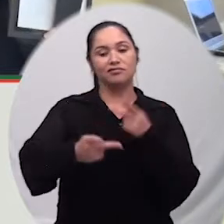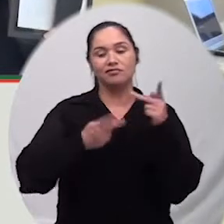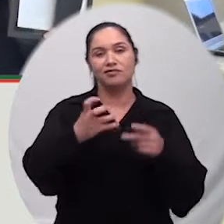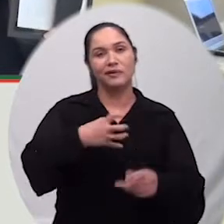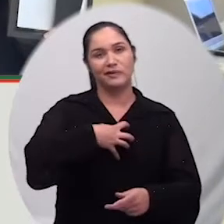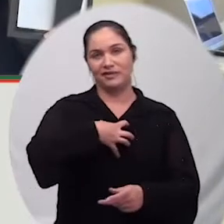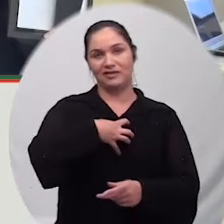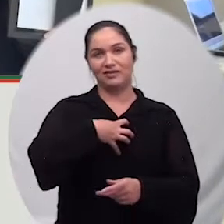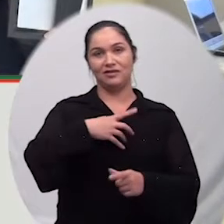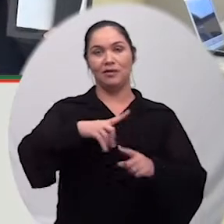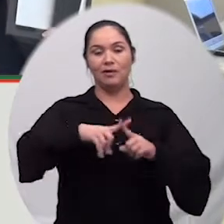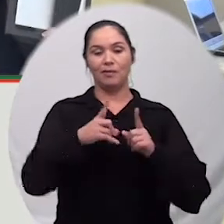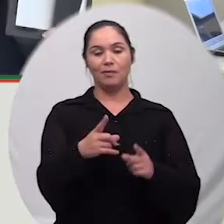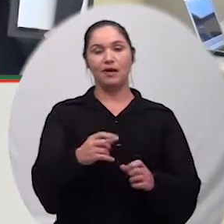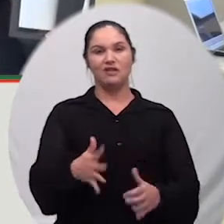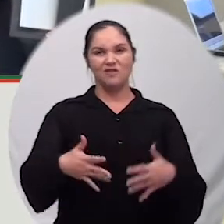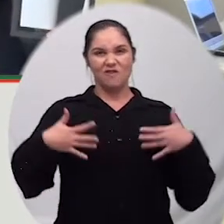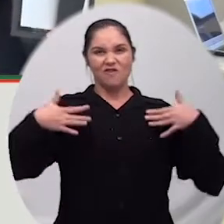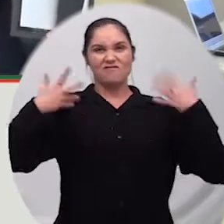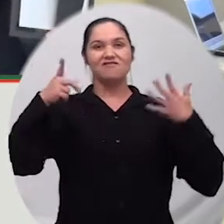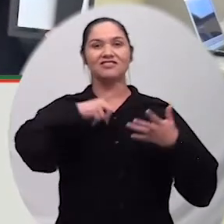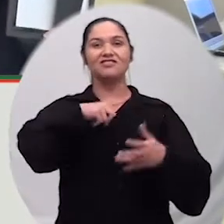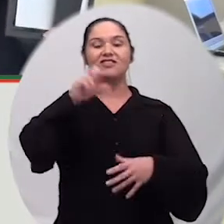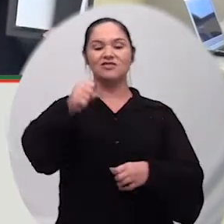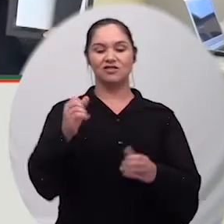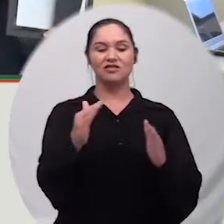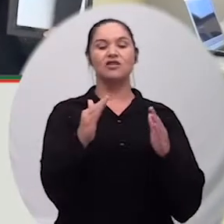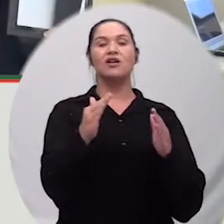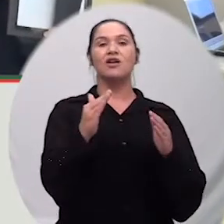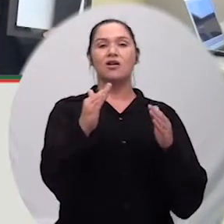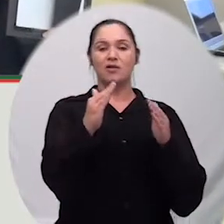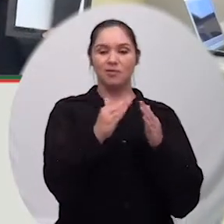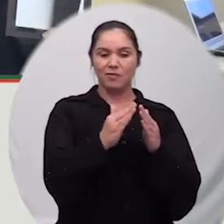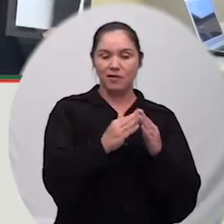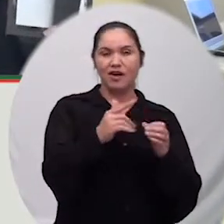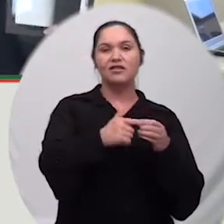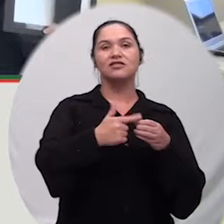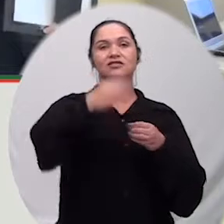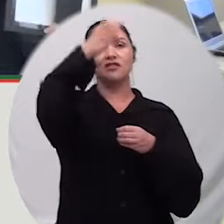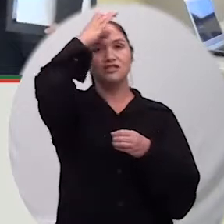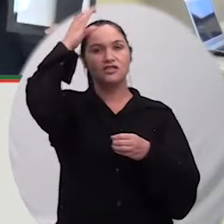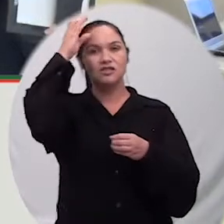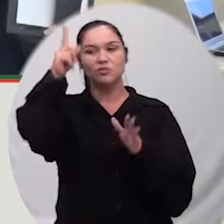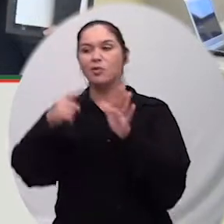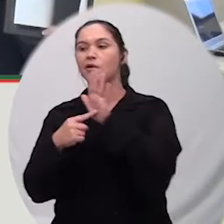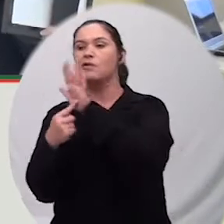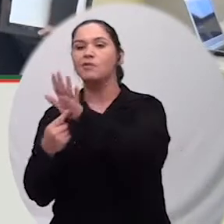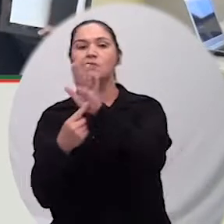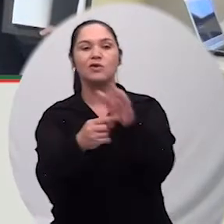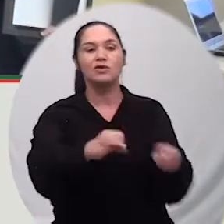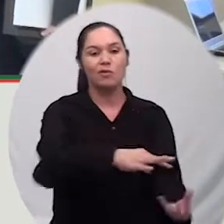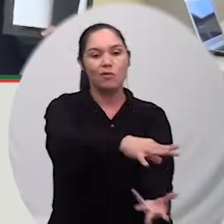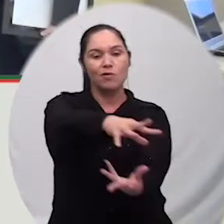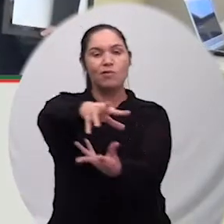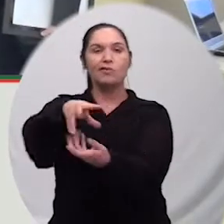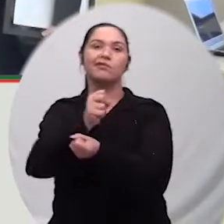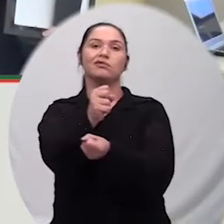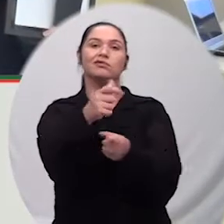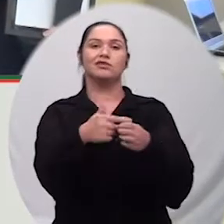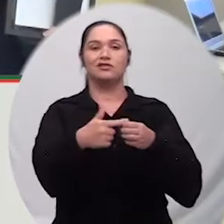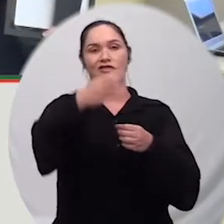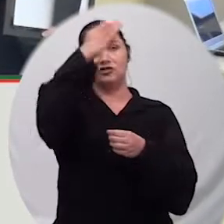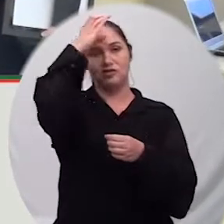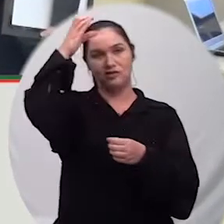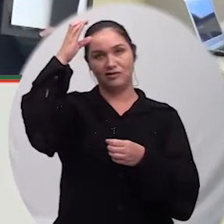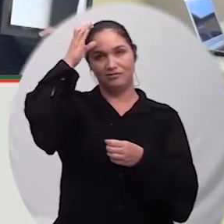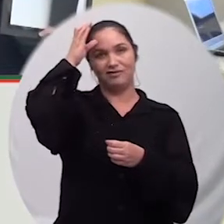de ser de Criciúma, fazer esse trabalho, levar Criciúma para vários lugares, países, cidades. E a partir